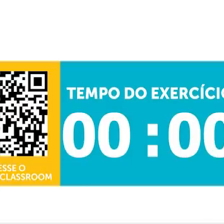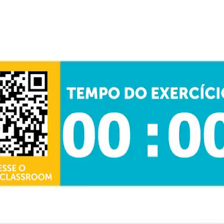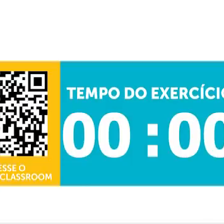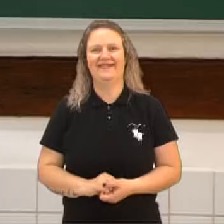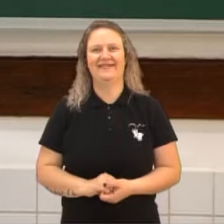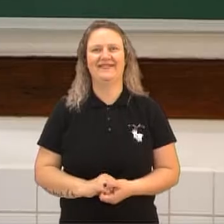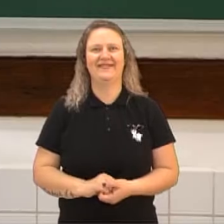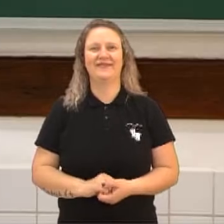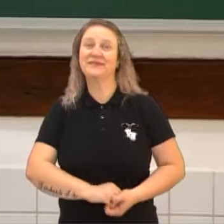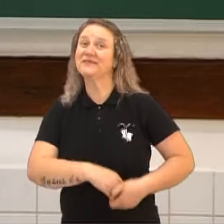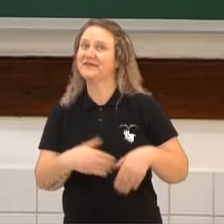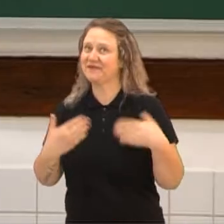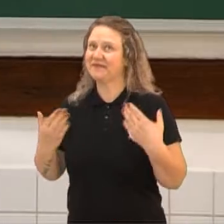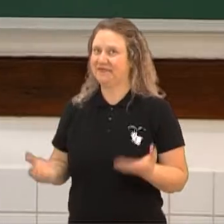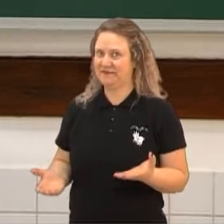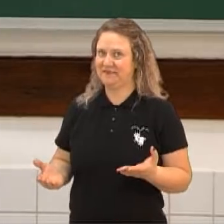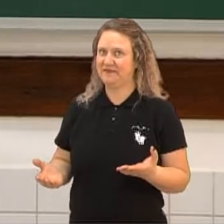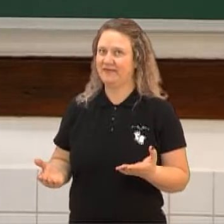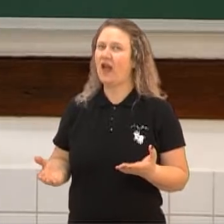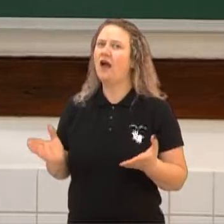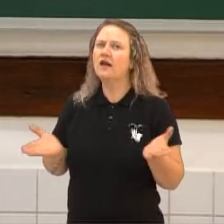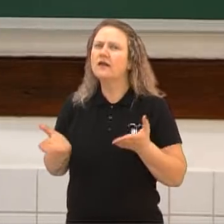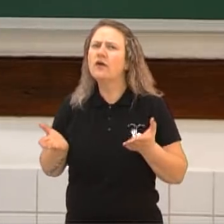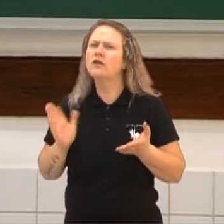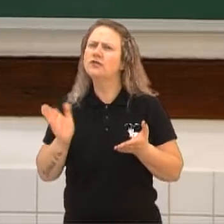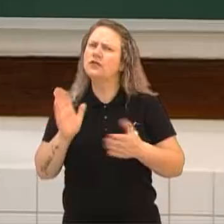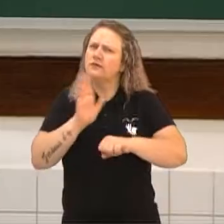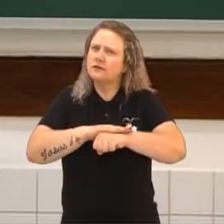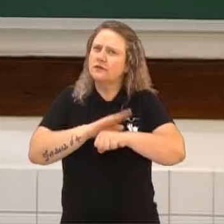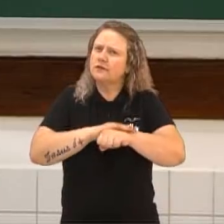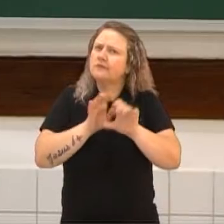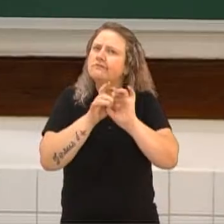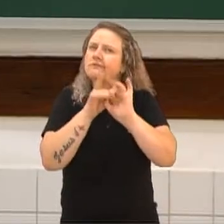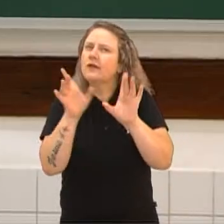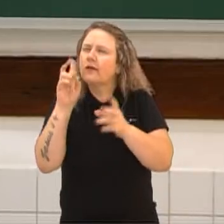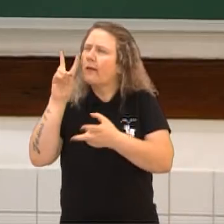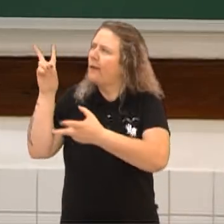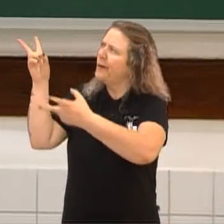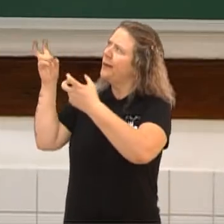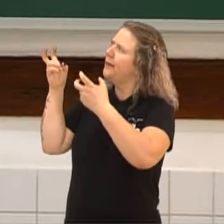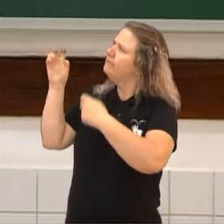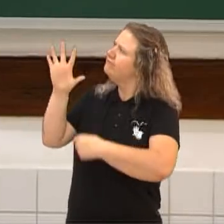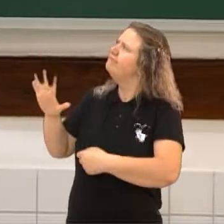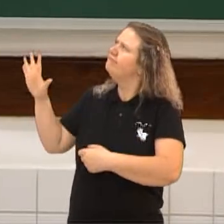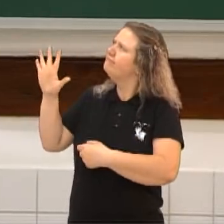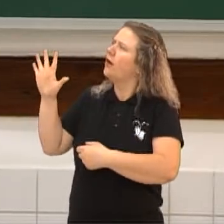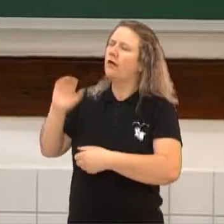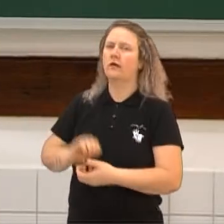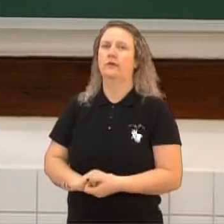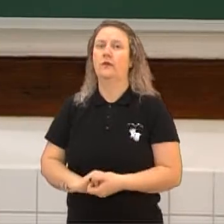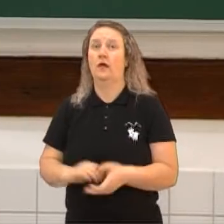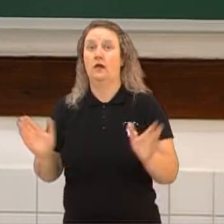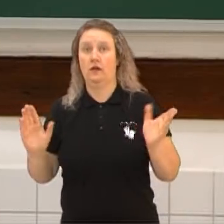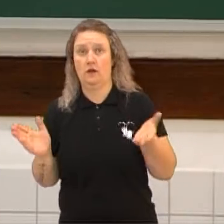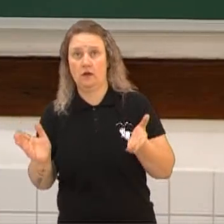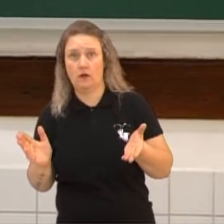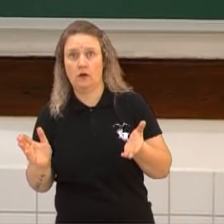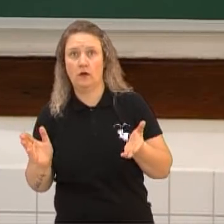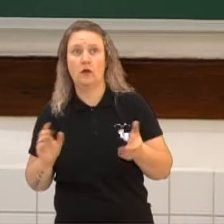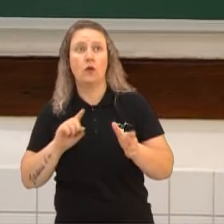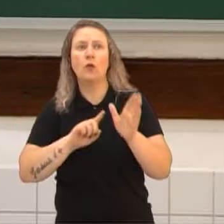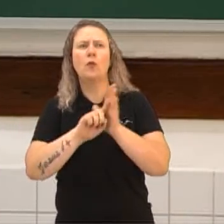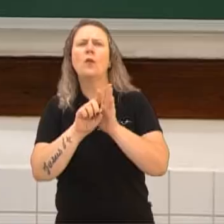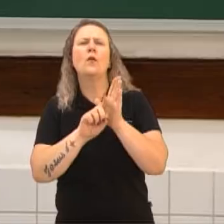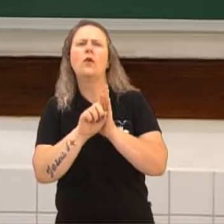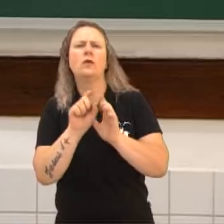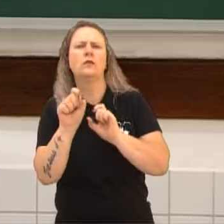Muito bem, pessoal. Então agora que vocês tiveram um tempinho para observar essa imagem, nós vamos para algumas